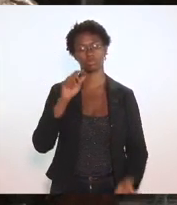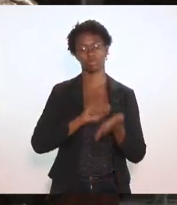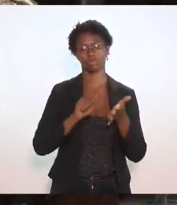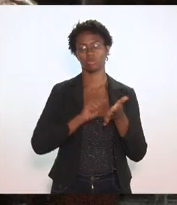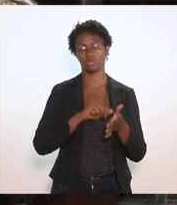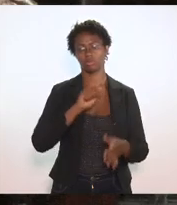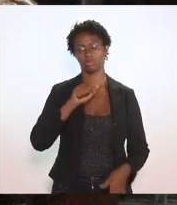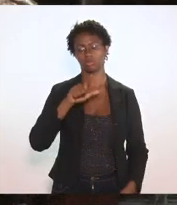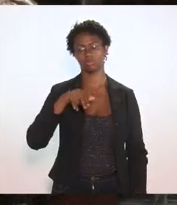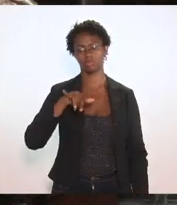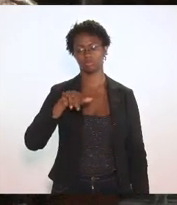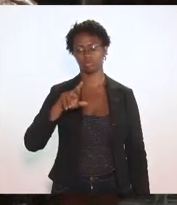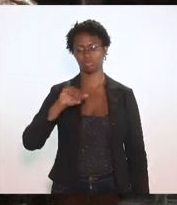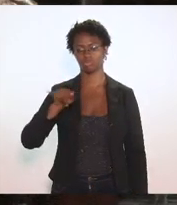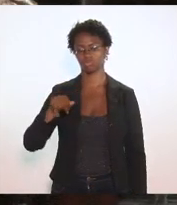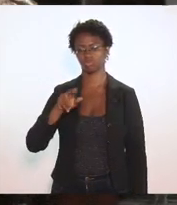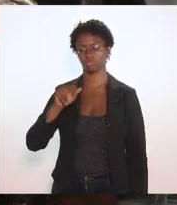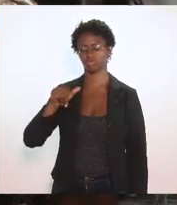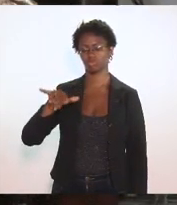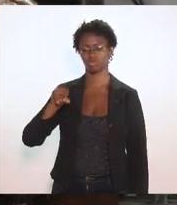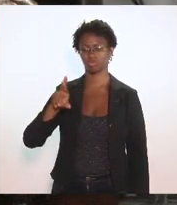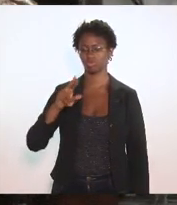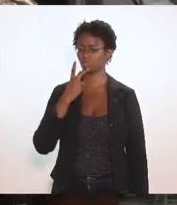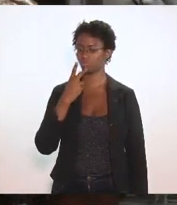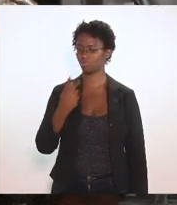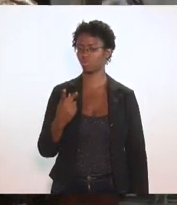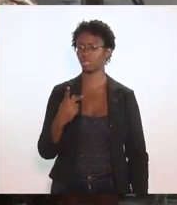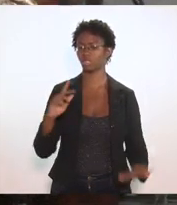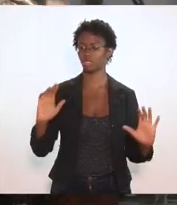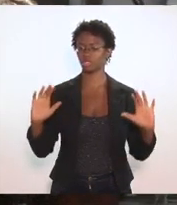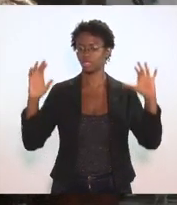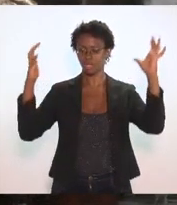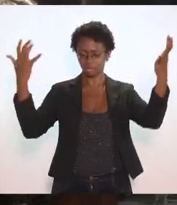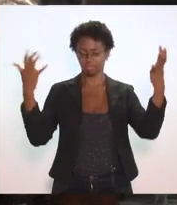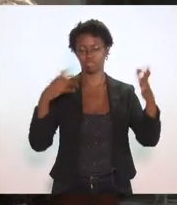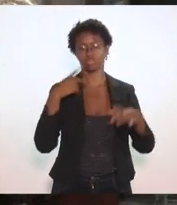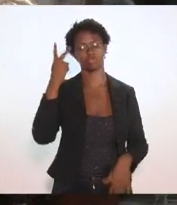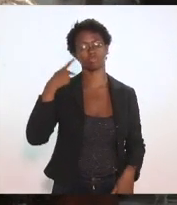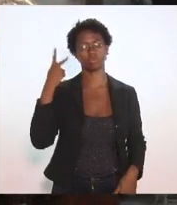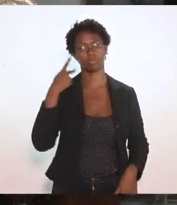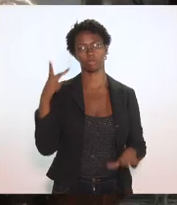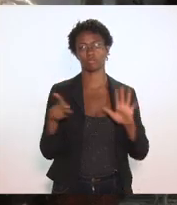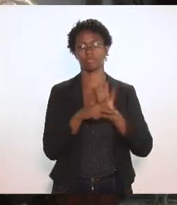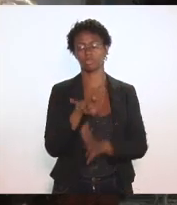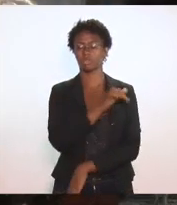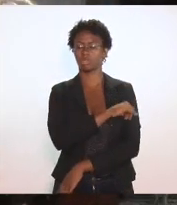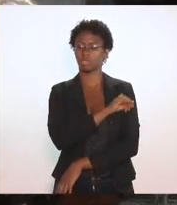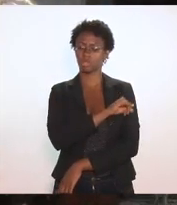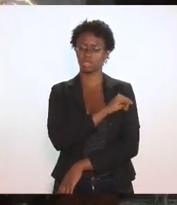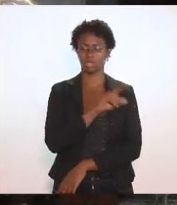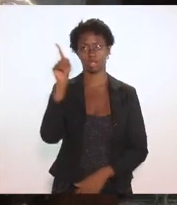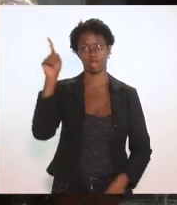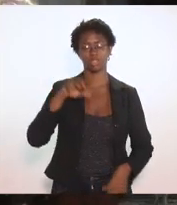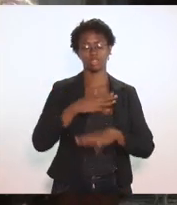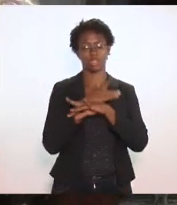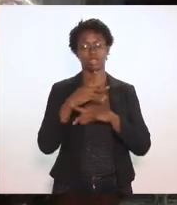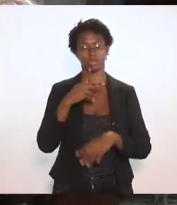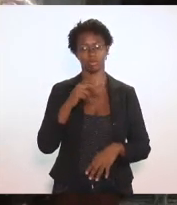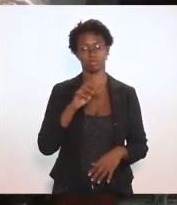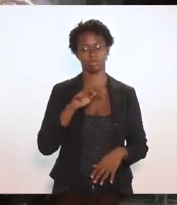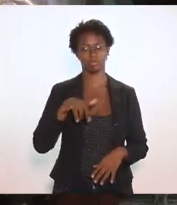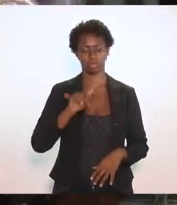patrimônio cultural e material do Estado do Rio de Janeiro a festa do tomate do município Paty de Alferes e da outras providências, pendendo de pareceres